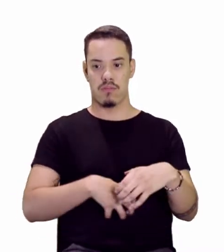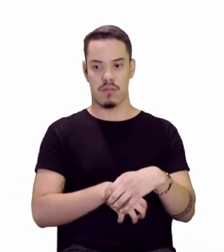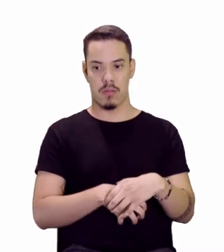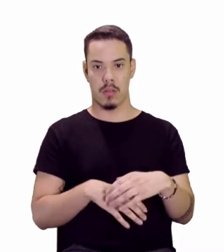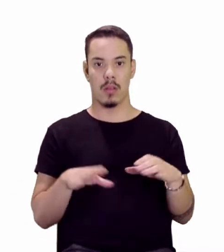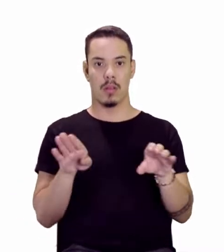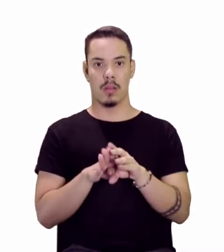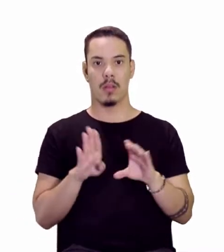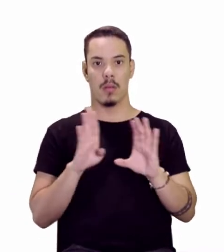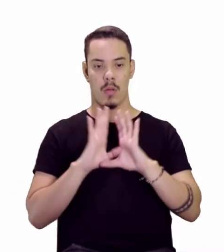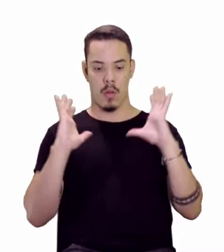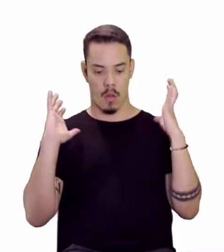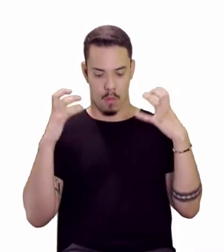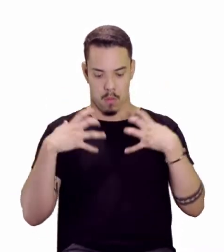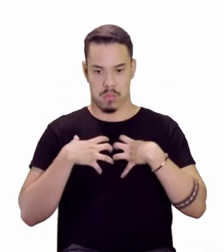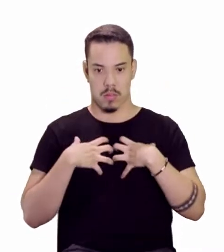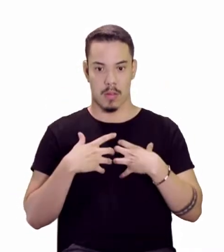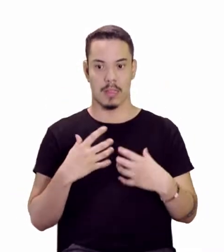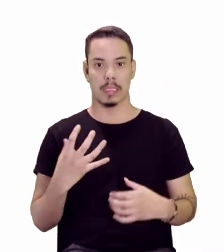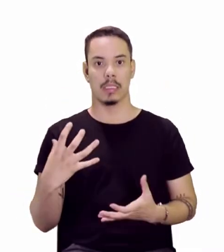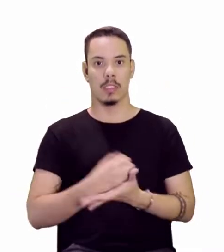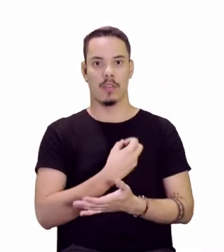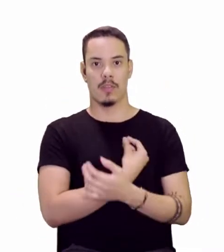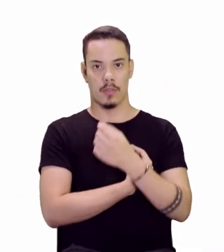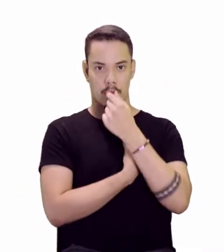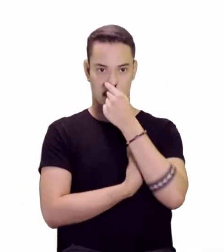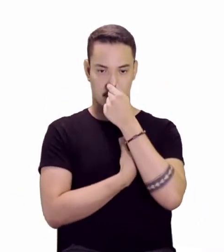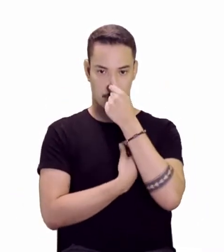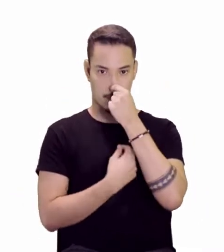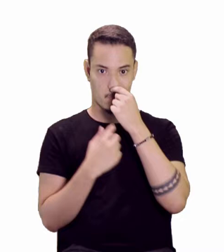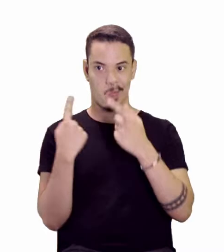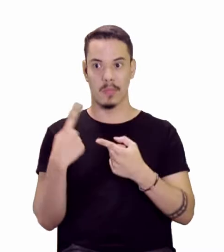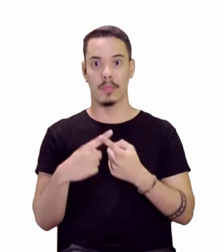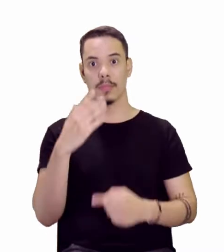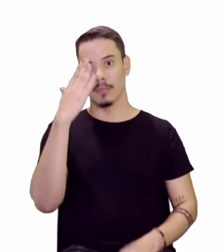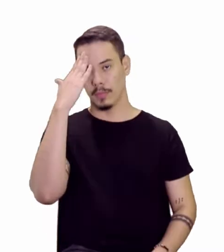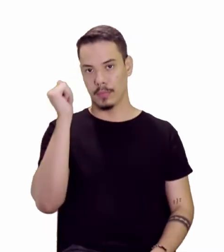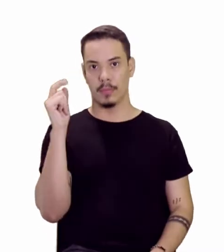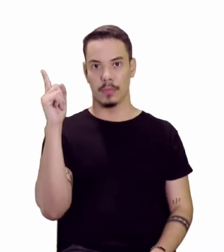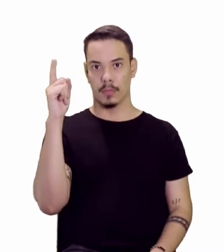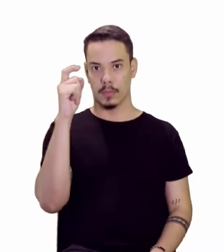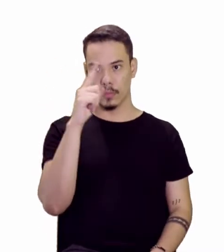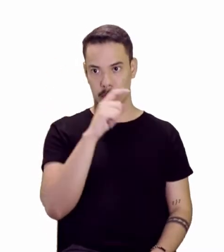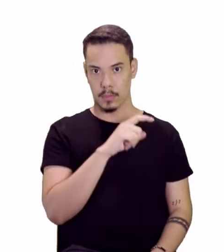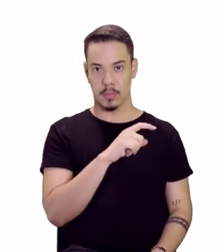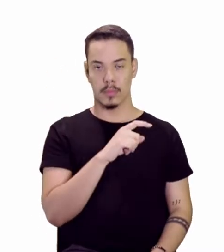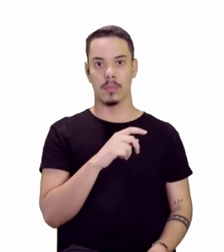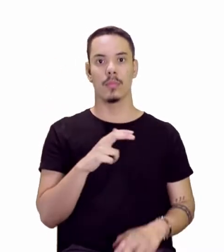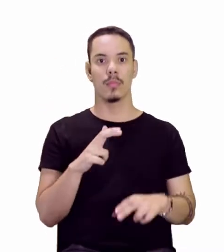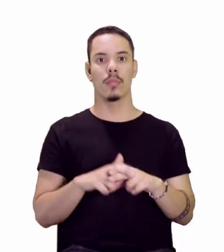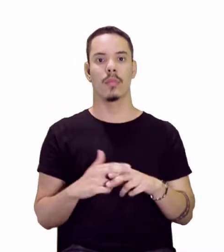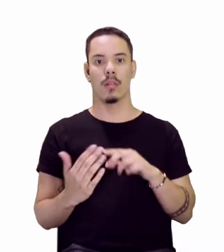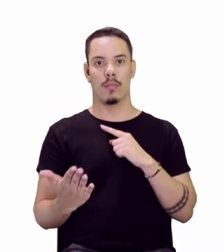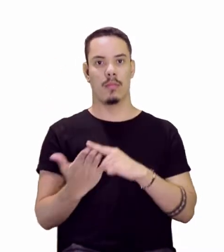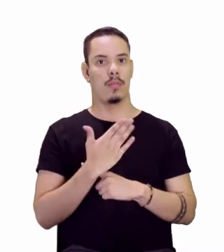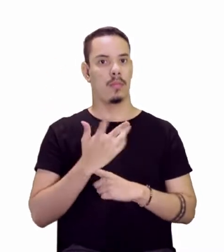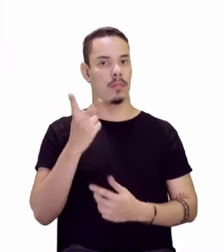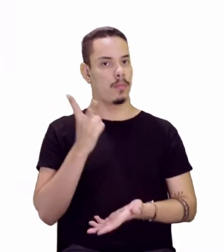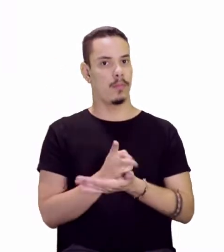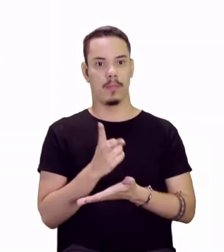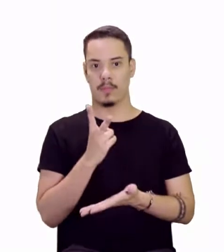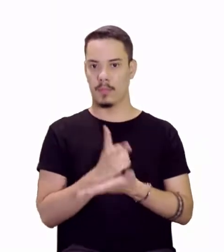os coletes salva-vidas, para que a gente sabe que tem a dificuldade de mergulhar ali. E ficar no fundo, sempre a trazer de